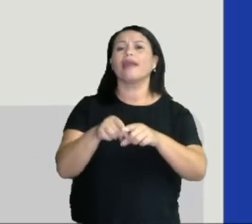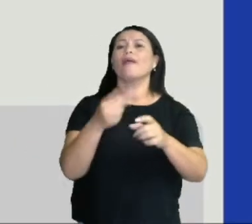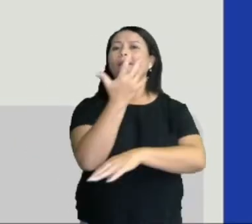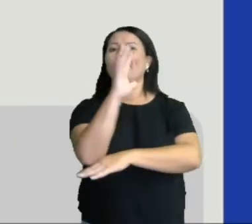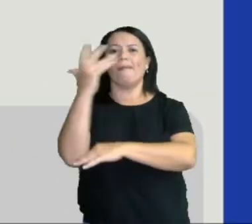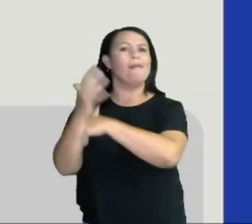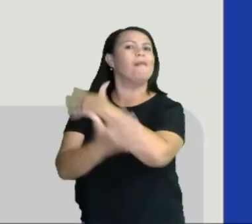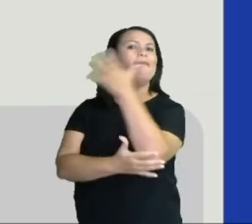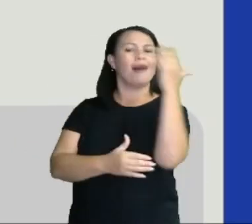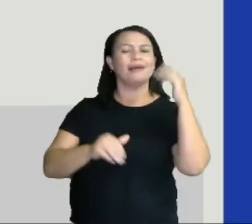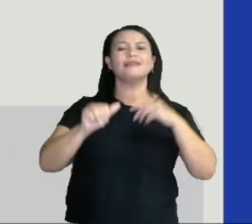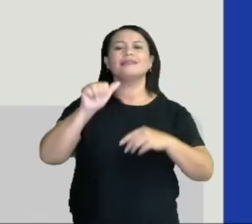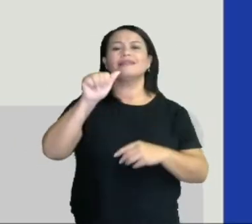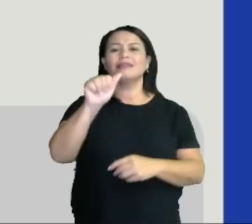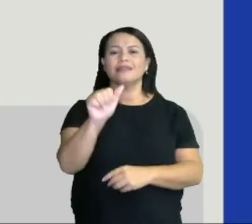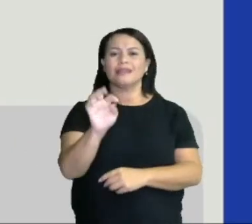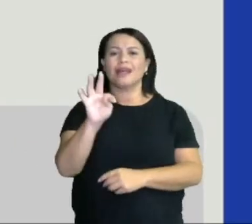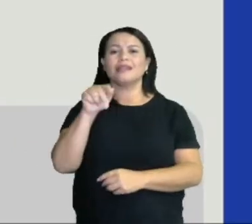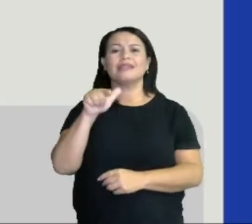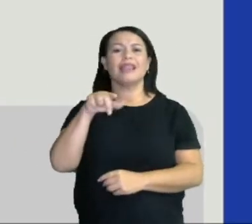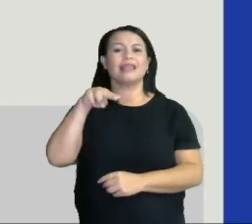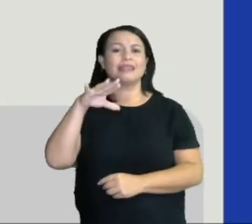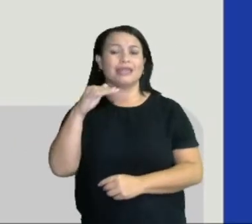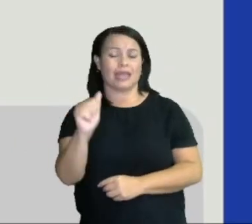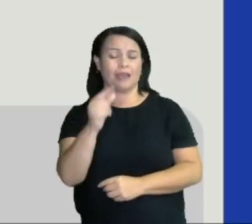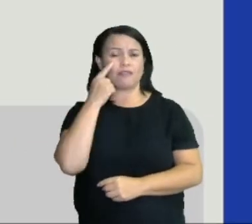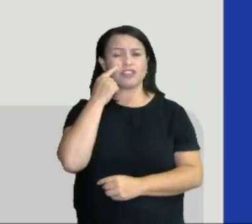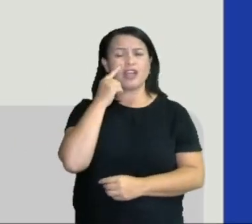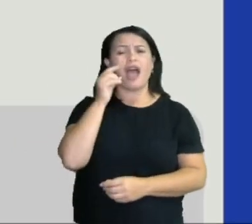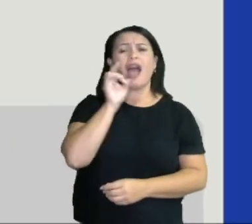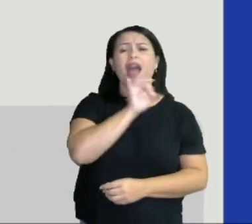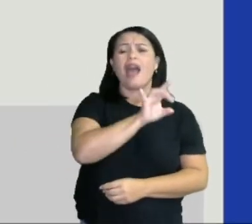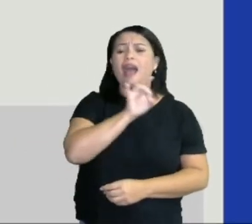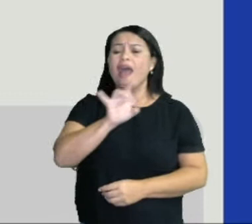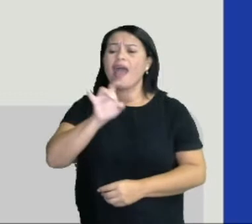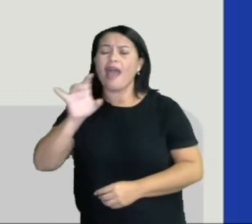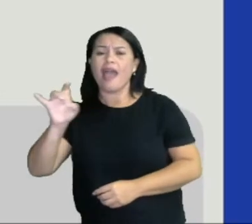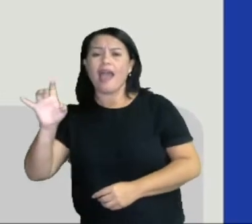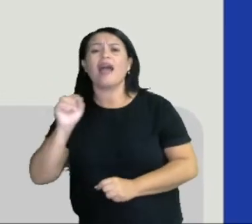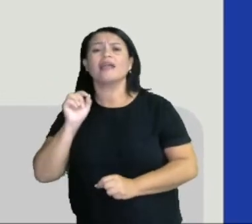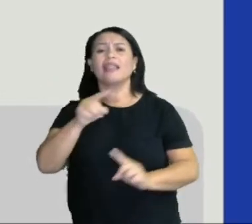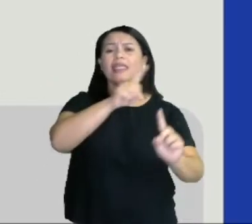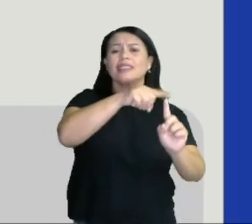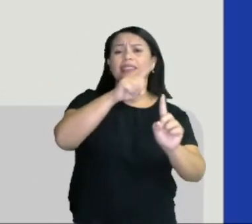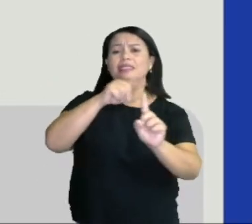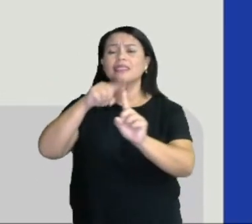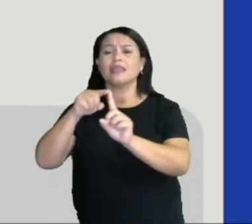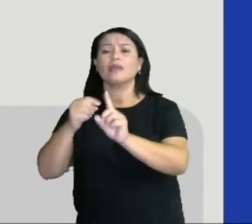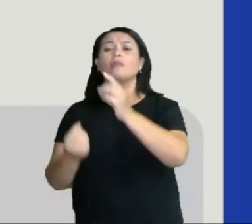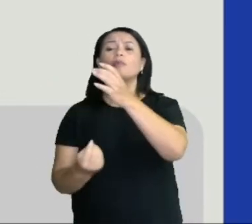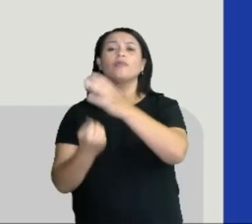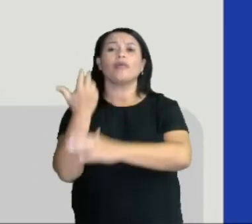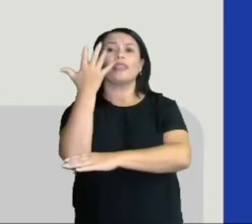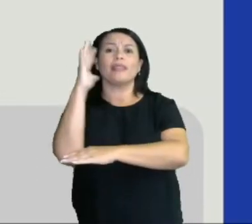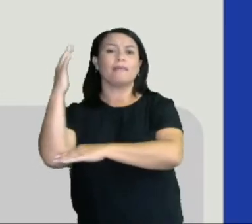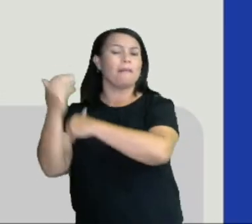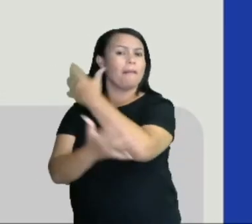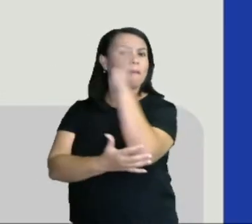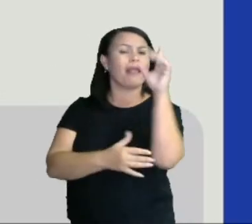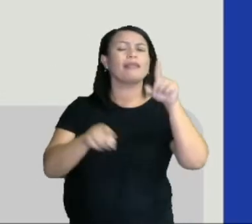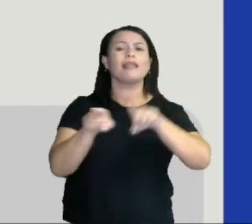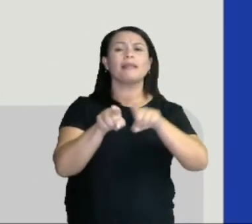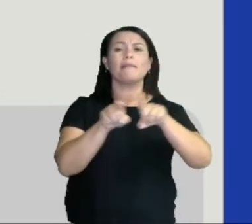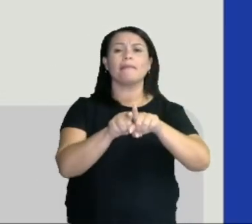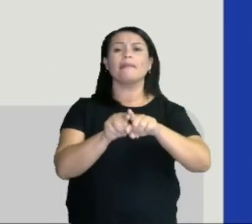Cada bioma desse com características próprias. Cada planta que vive nessa região, cada animal que vive nessa região é adaptado para